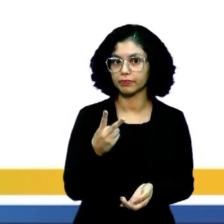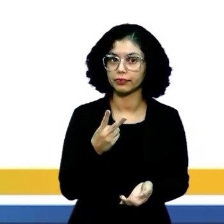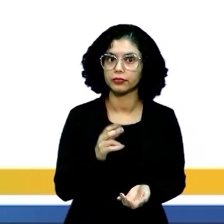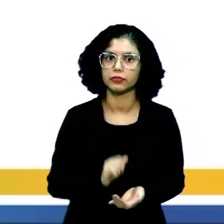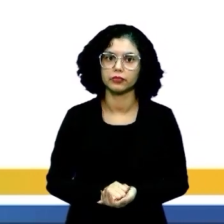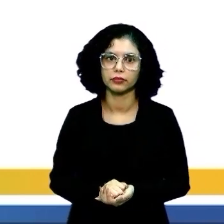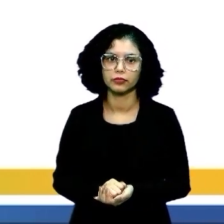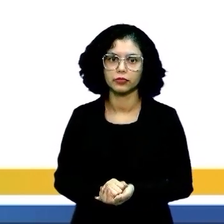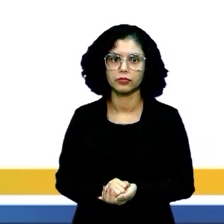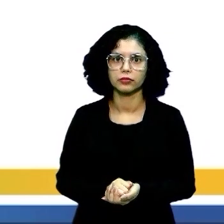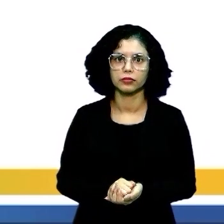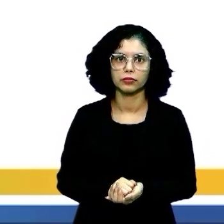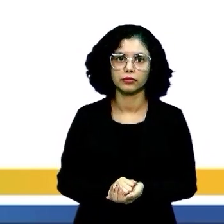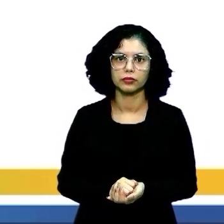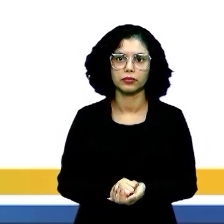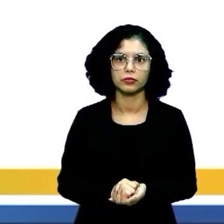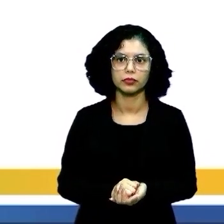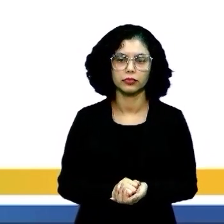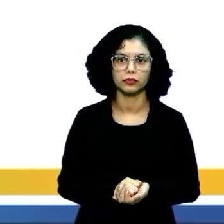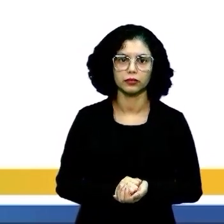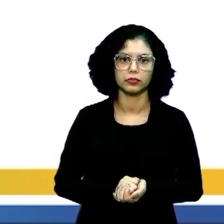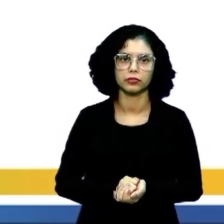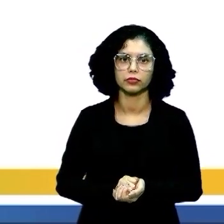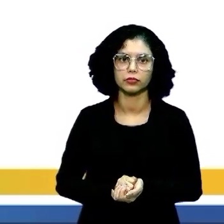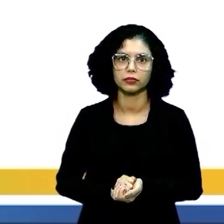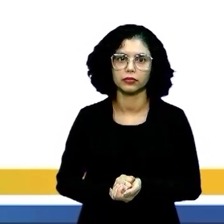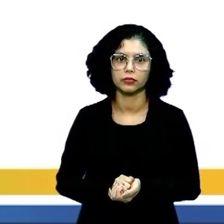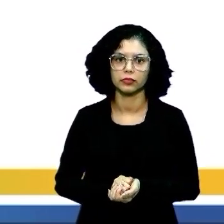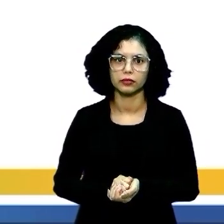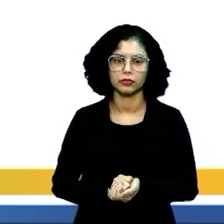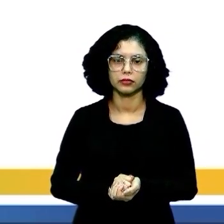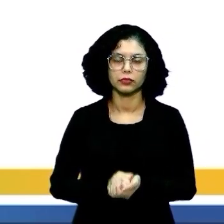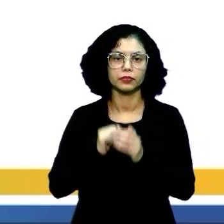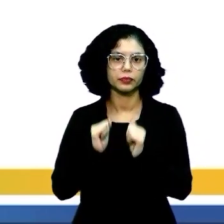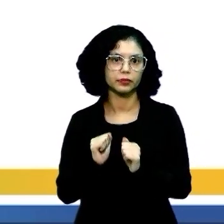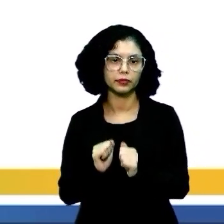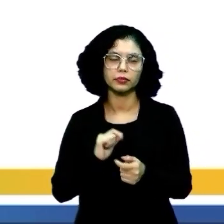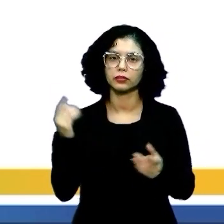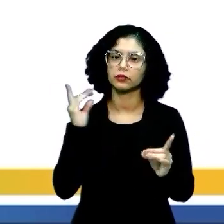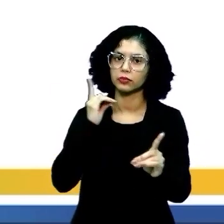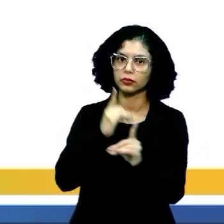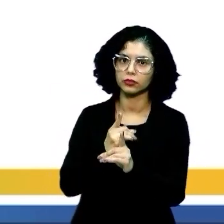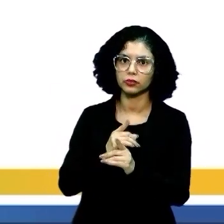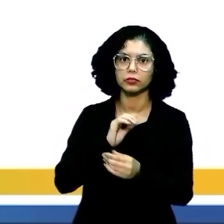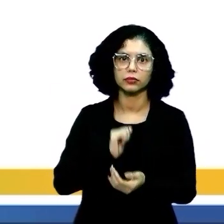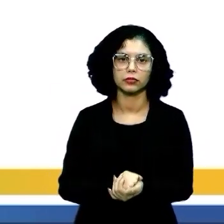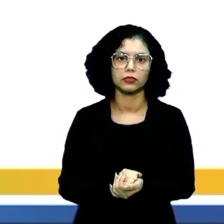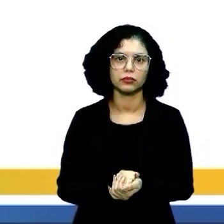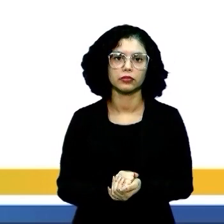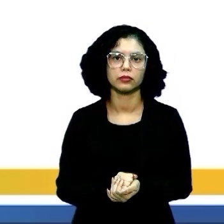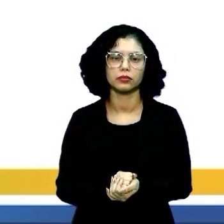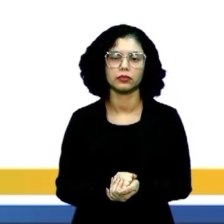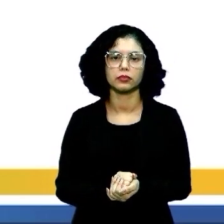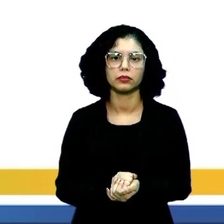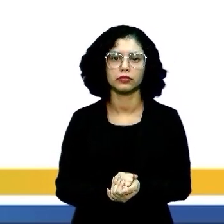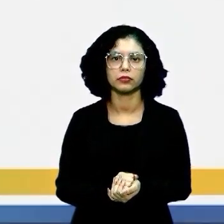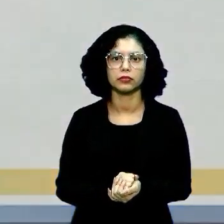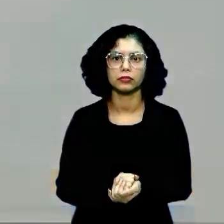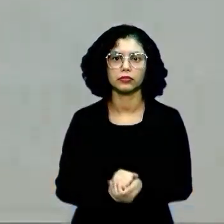2. O exercício número 2 vocês também vão encontrar no nosso